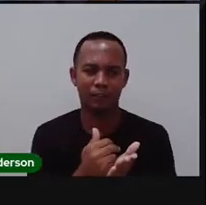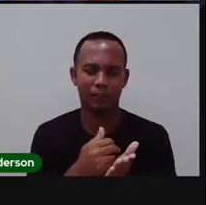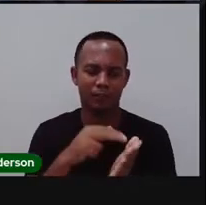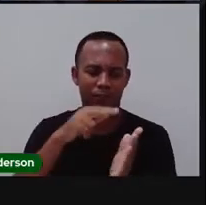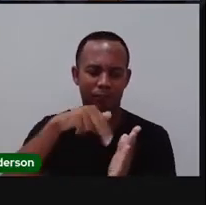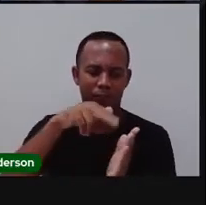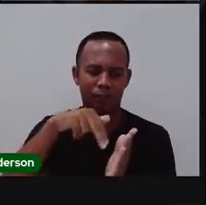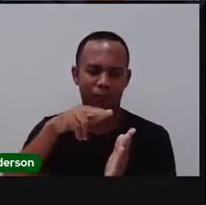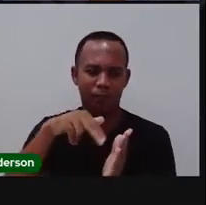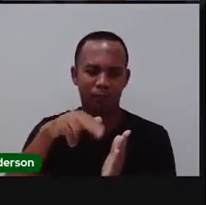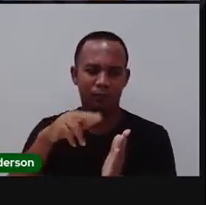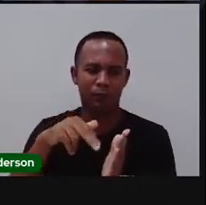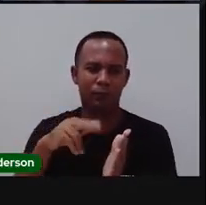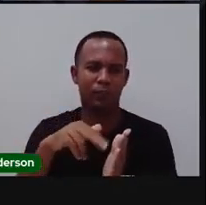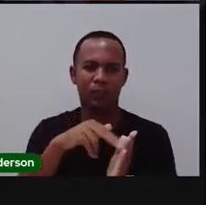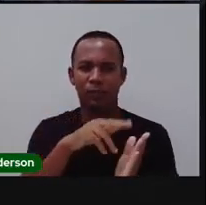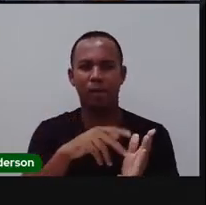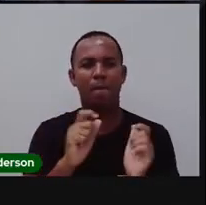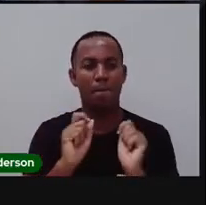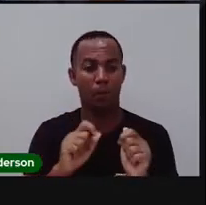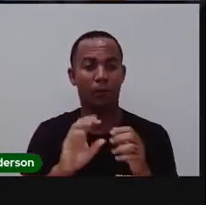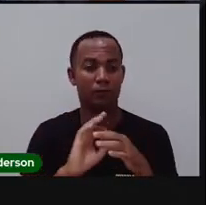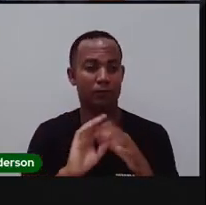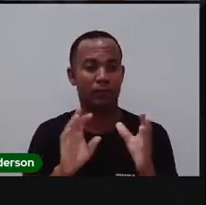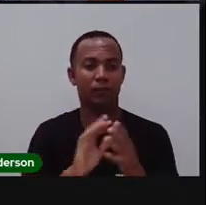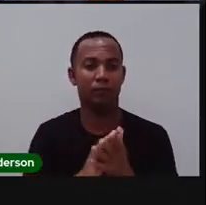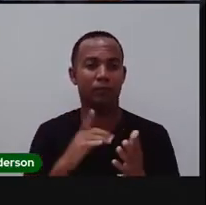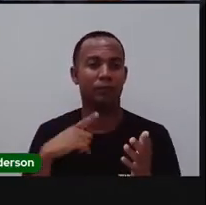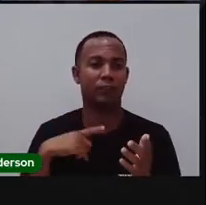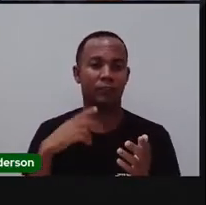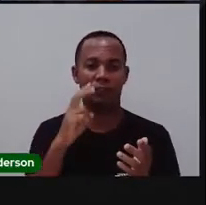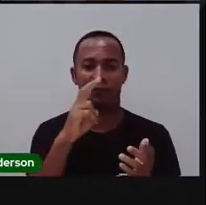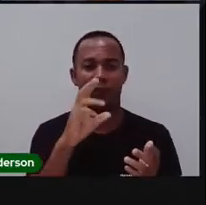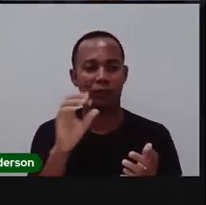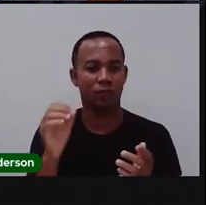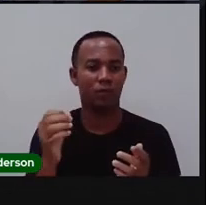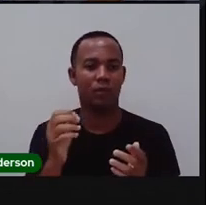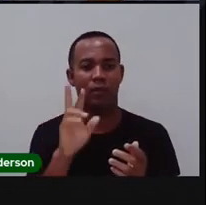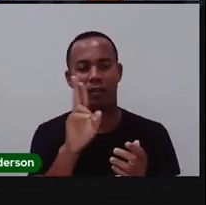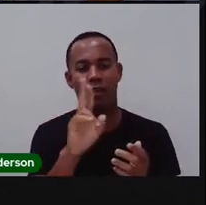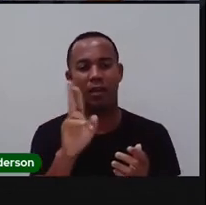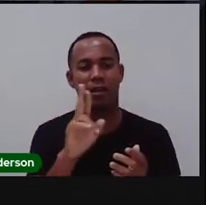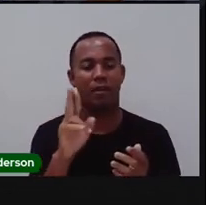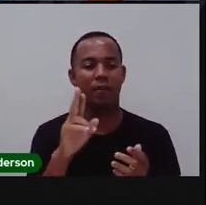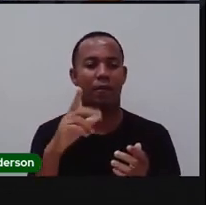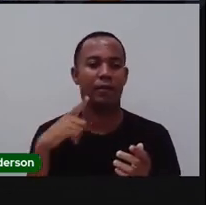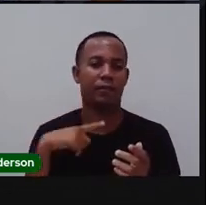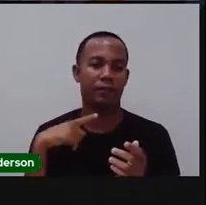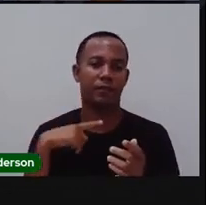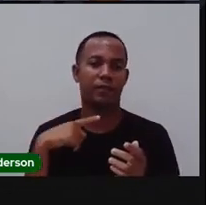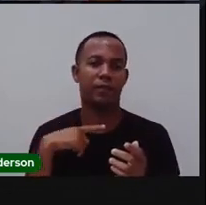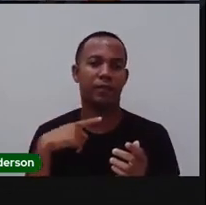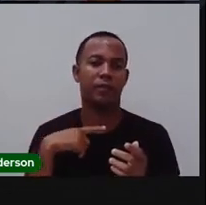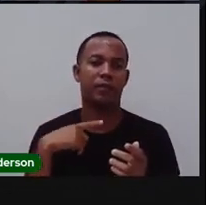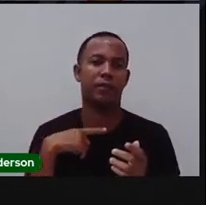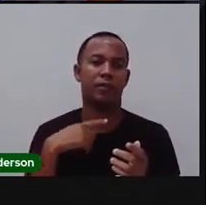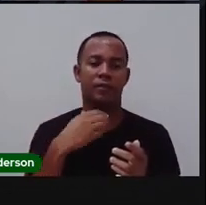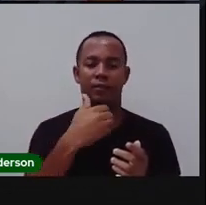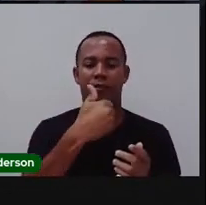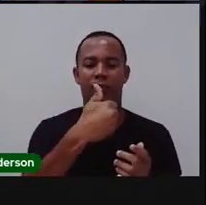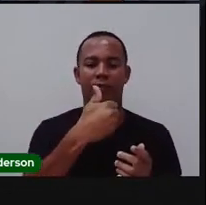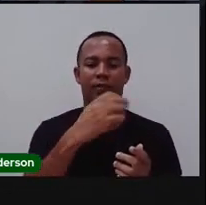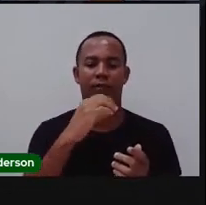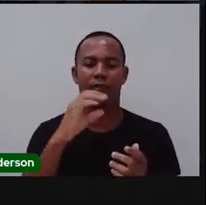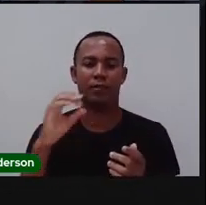de todas, de quatro coisas, né? Que a gente falou da nota de 50, de 50 reais, mas faltou a nota de quê? De 100